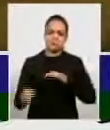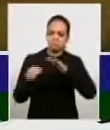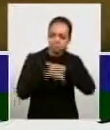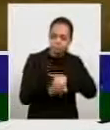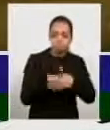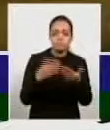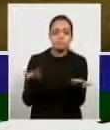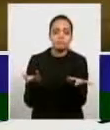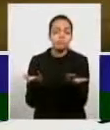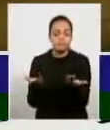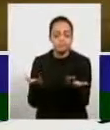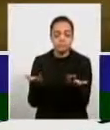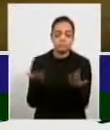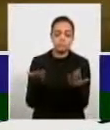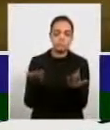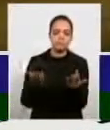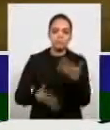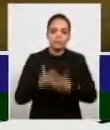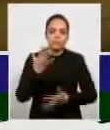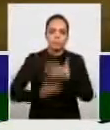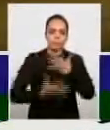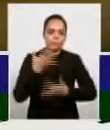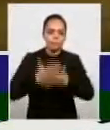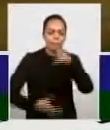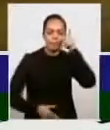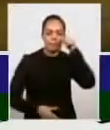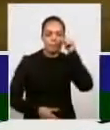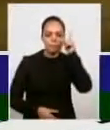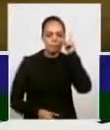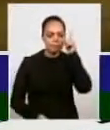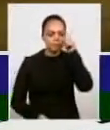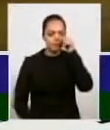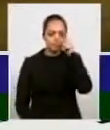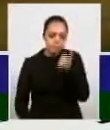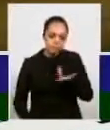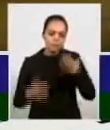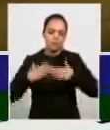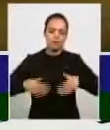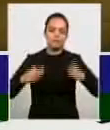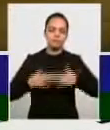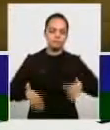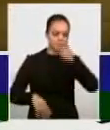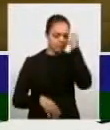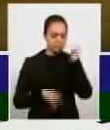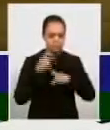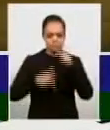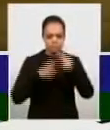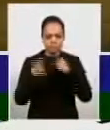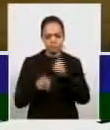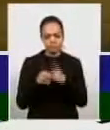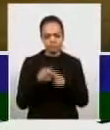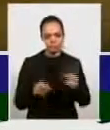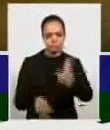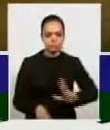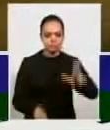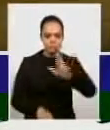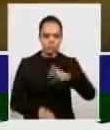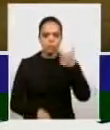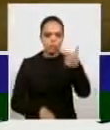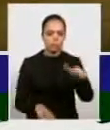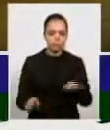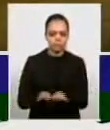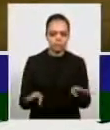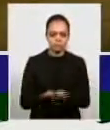noite, aí atrapalhando o sono, né, o descanso dos trabalhadores da cidade de Uberlândia. Um